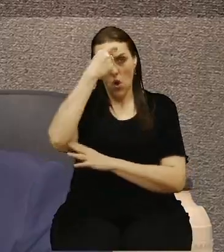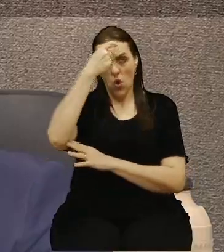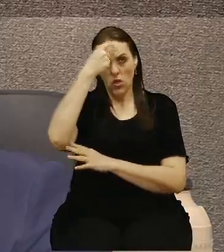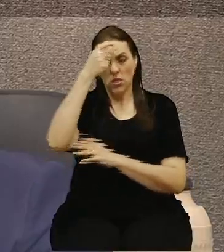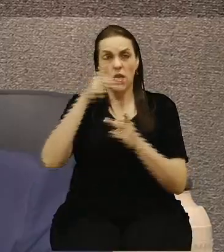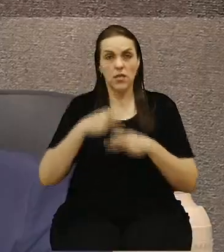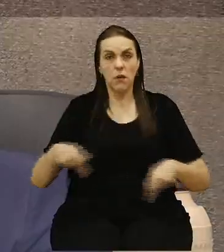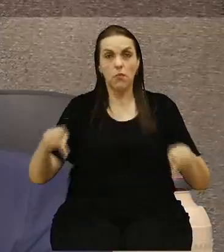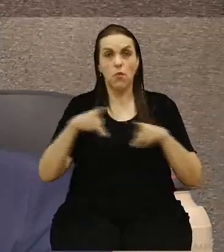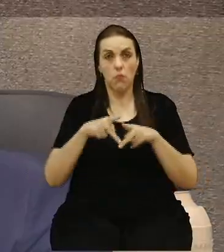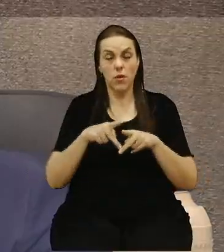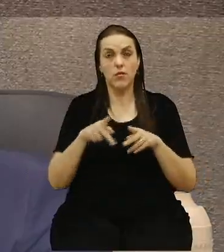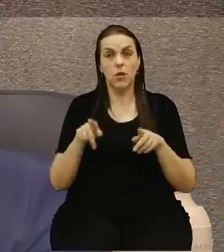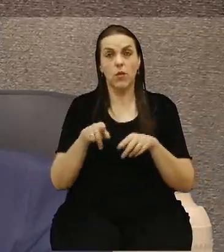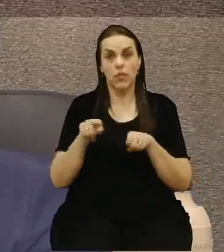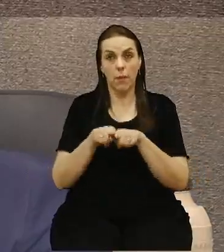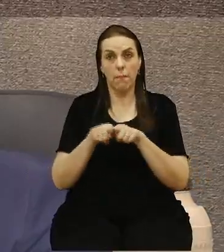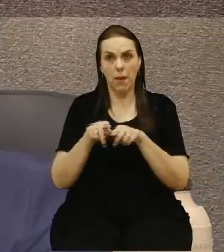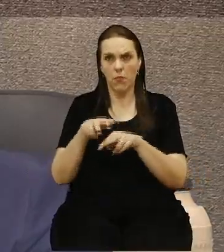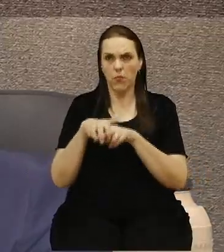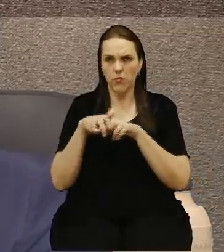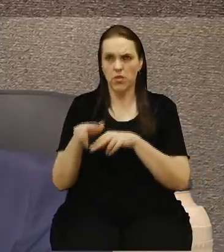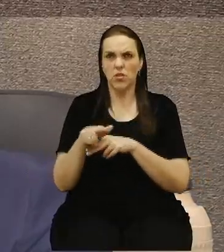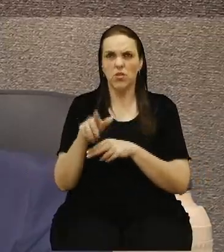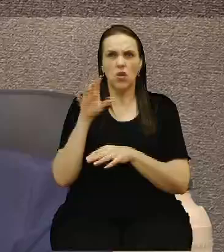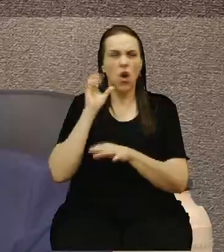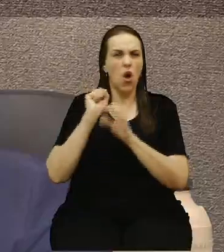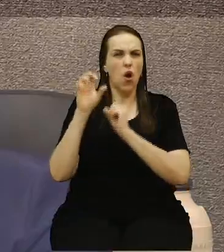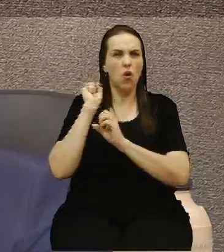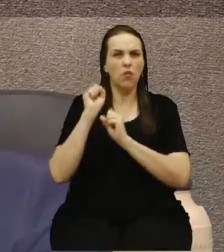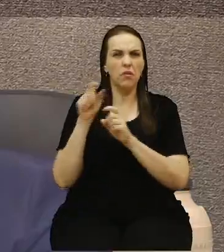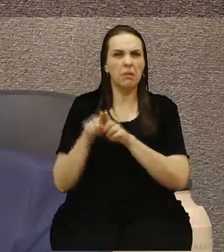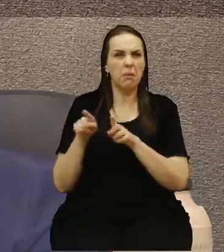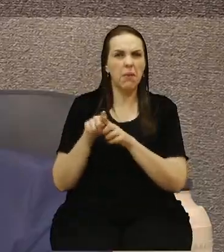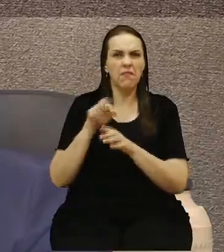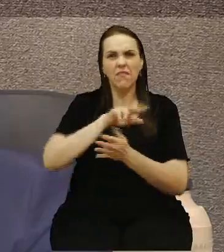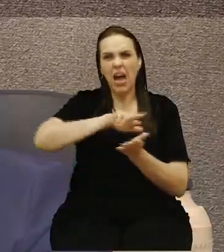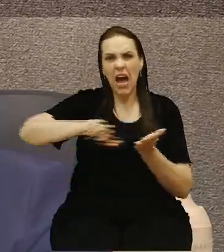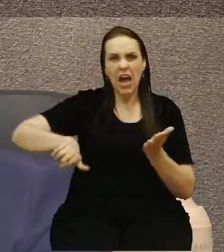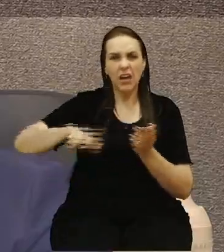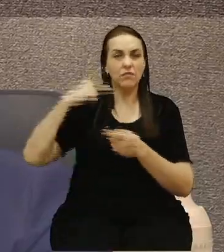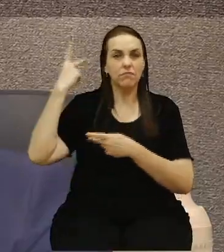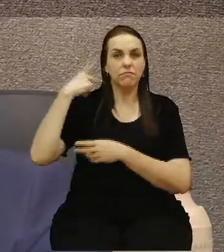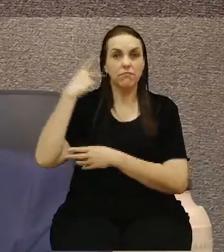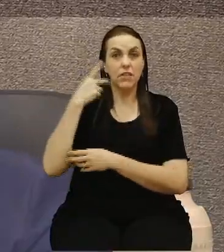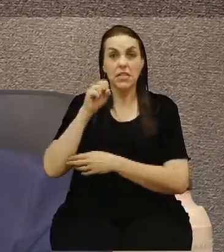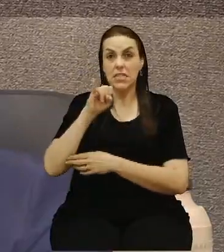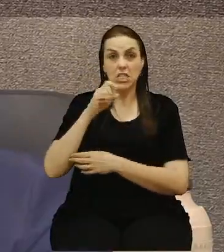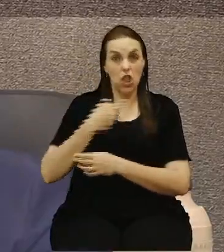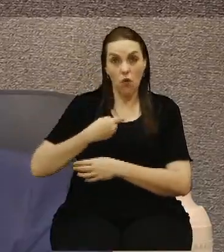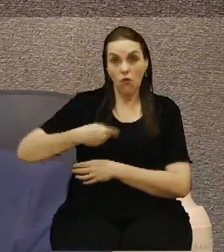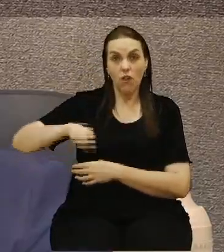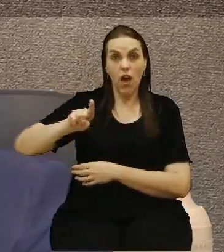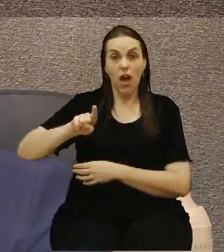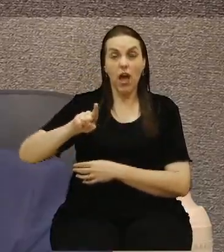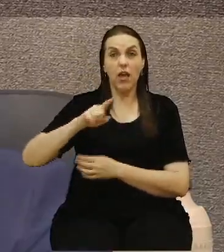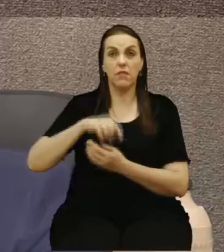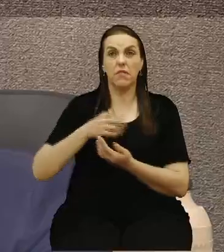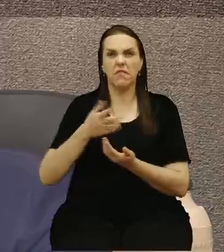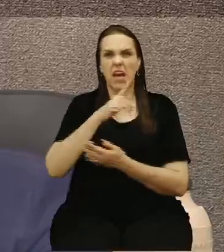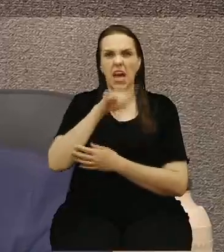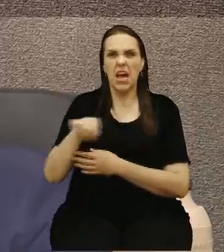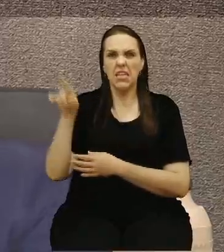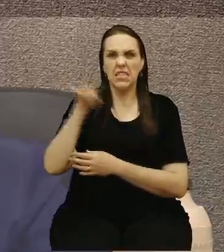também para isso, né? Muitas vezes eu ouvi aqui, inclusive, dizer, vários vereadores, que se não vai à consulta, devia ficar cancelado por